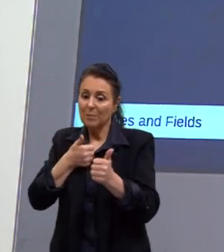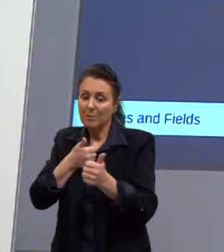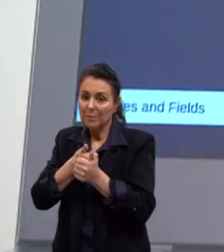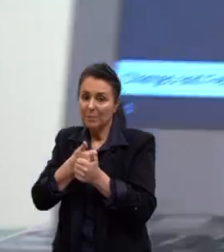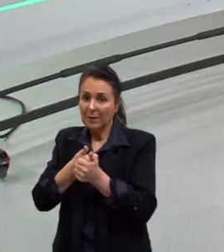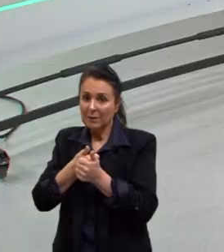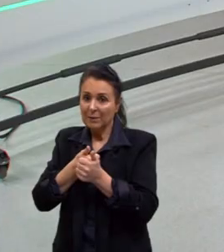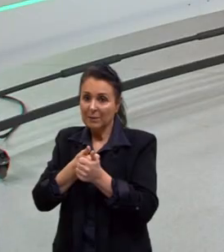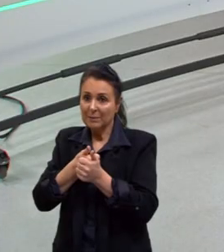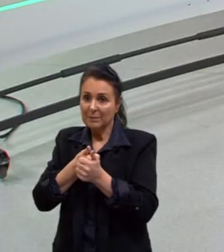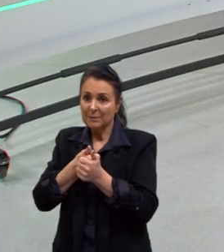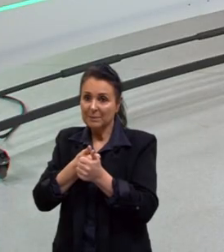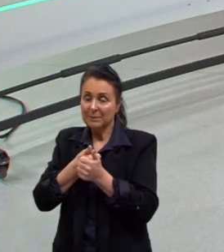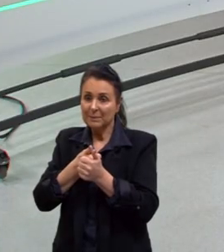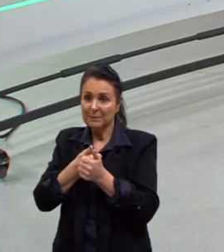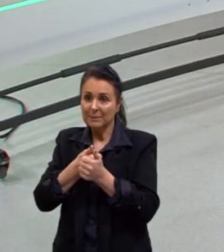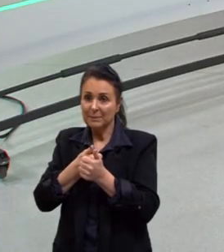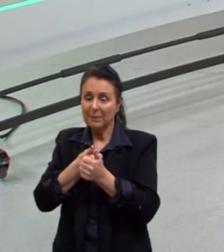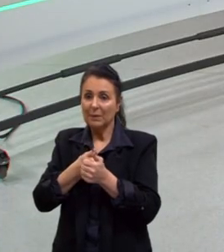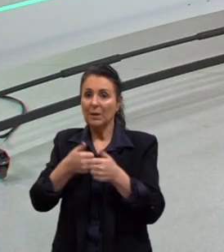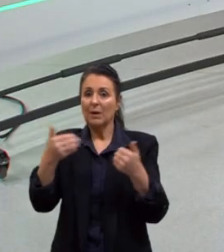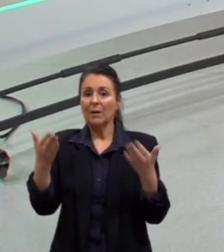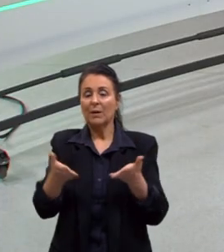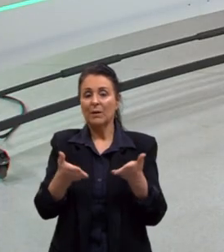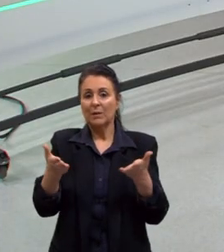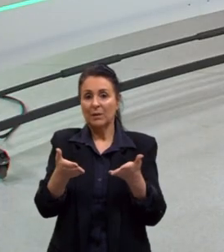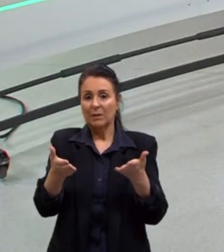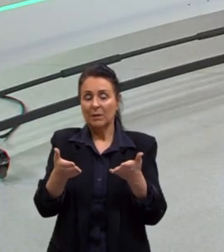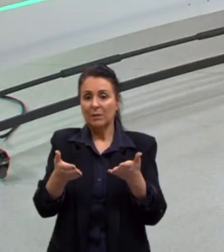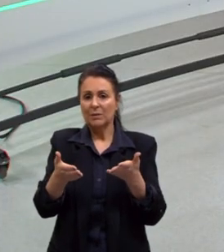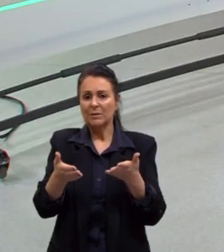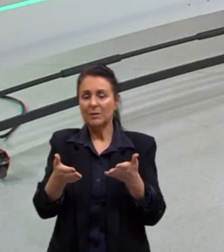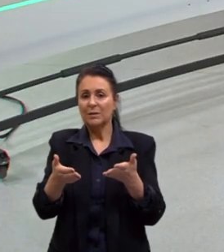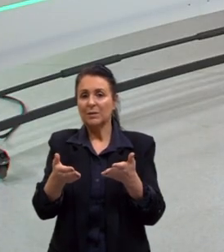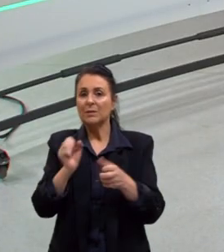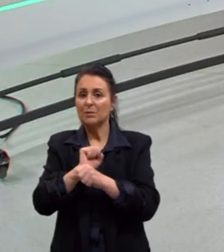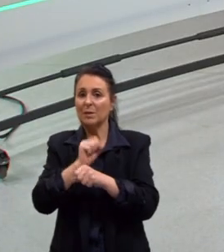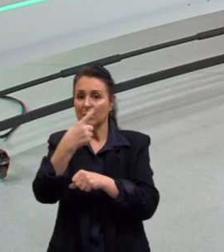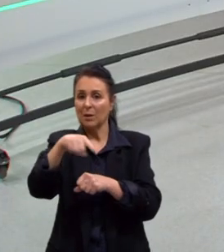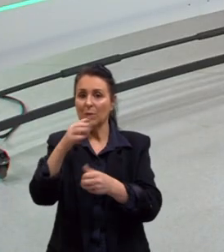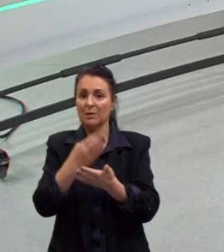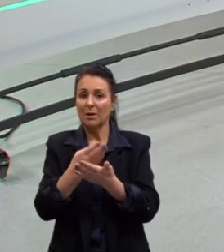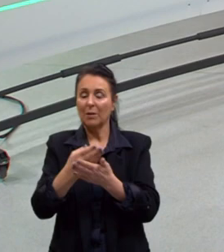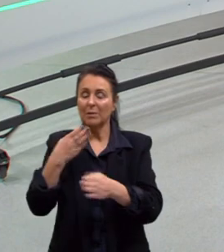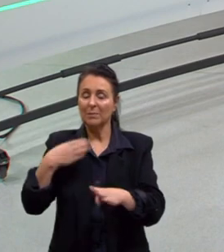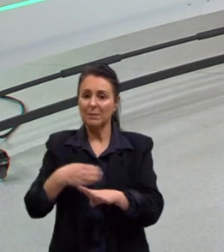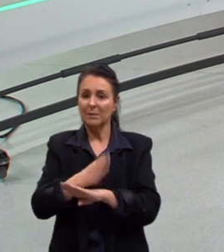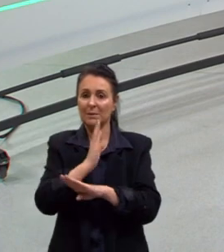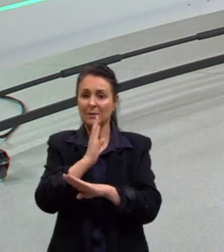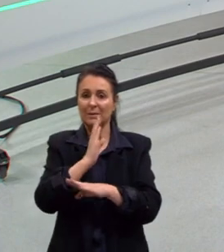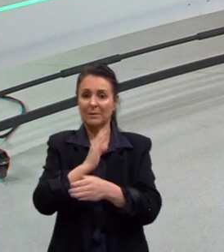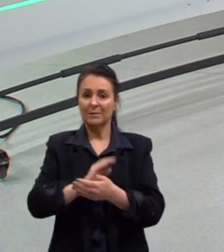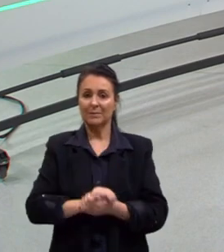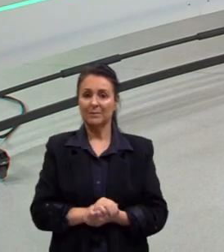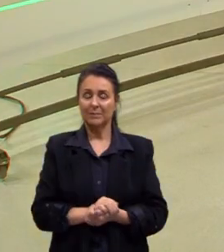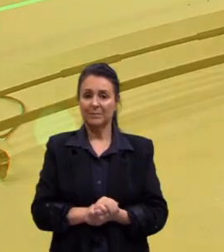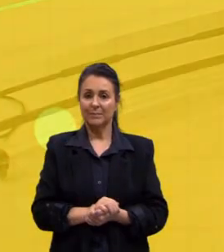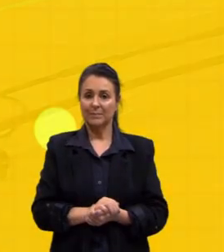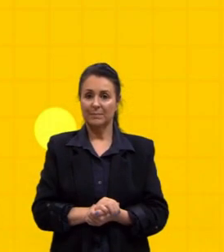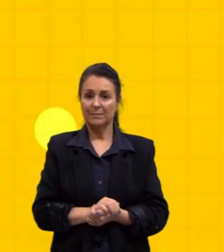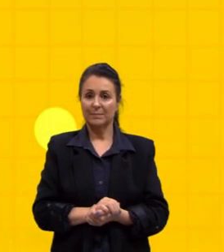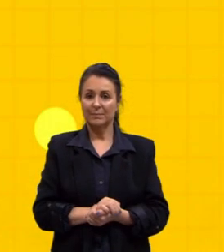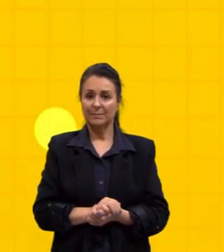Certo, pessoal? Por hoje a gente fica por aqui. Espero vocês nas próximas aulas e partiu passar. . .